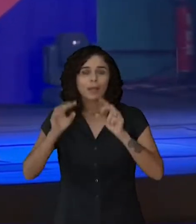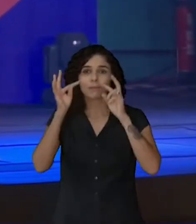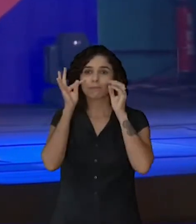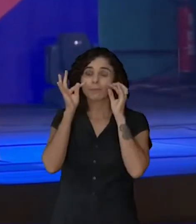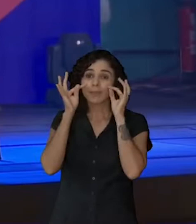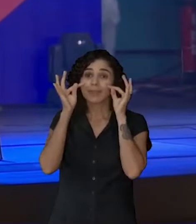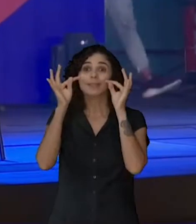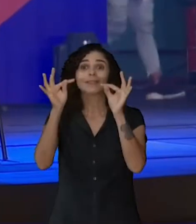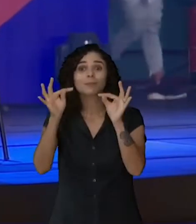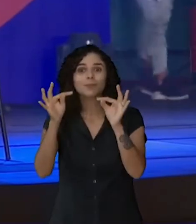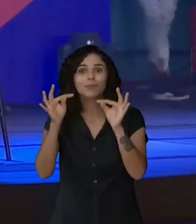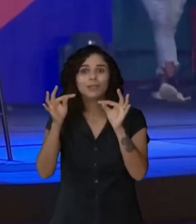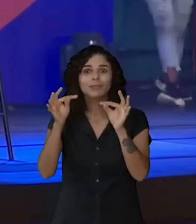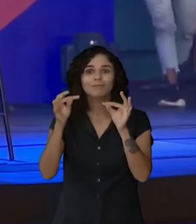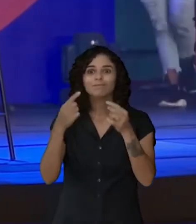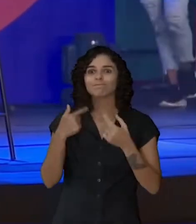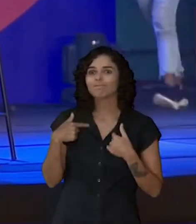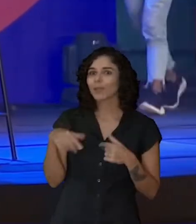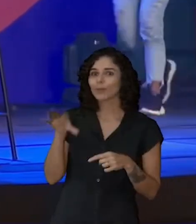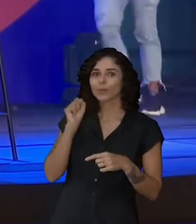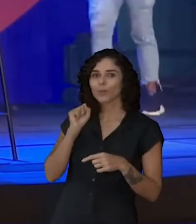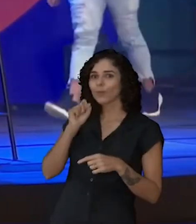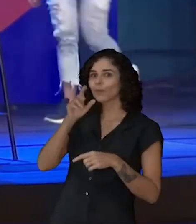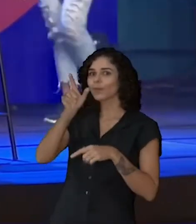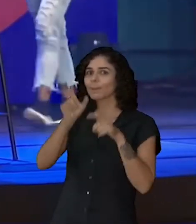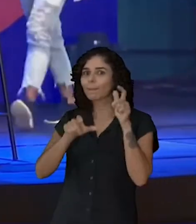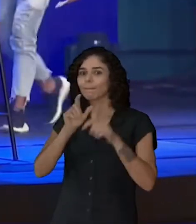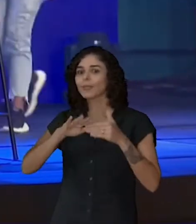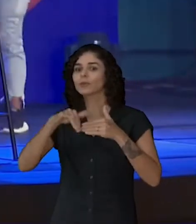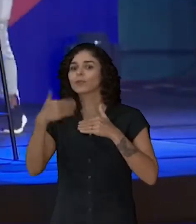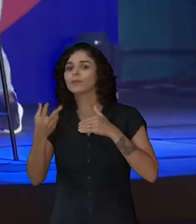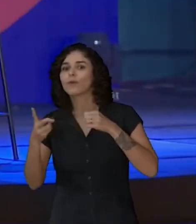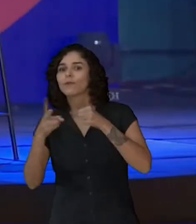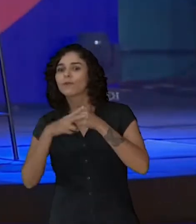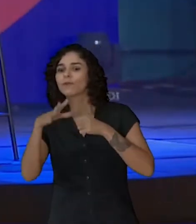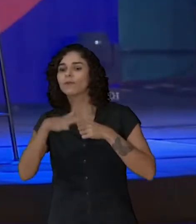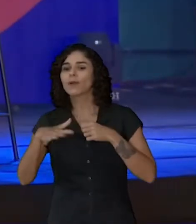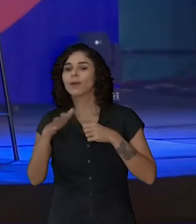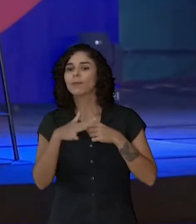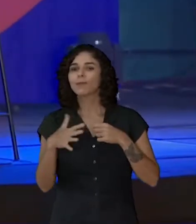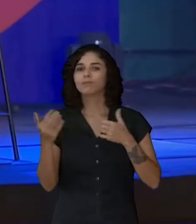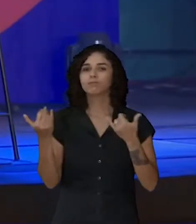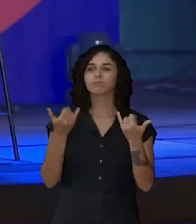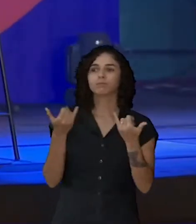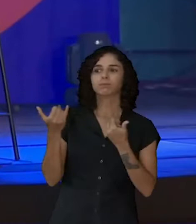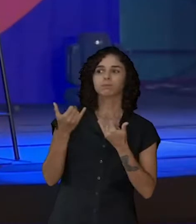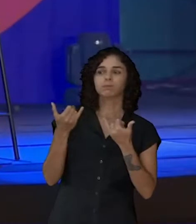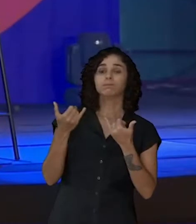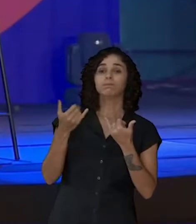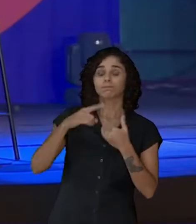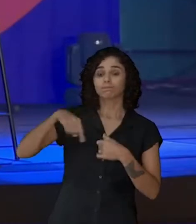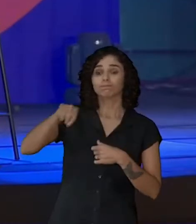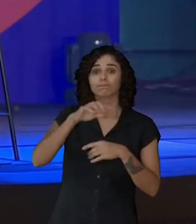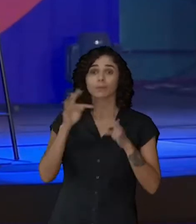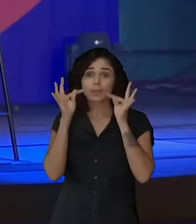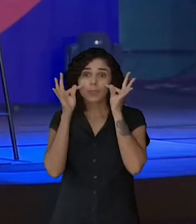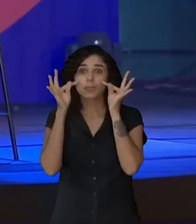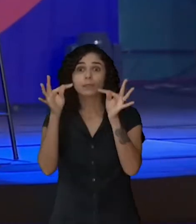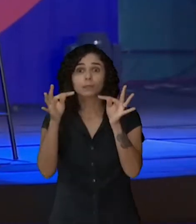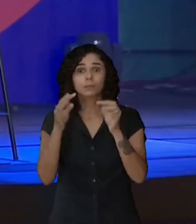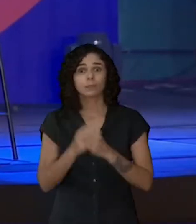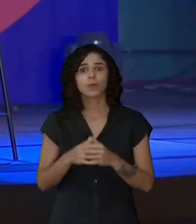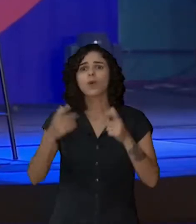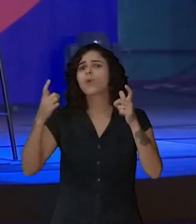Eu não ouvi o pessoal do Espaço Verbo. Ser-me-eis. Muito bem.